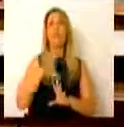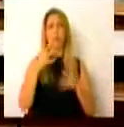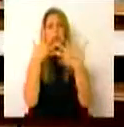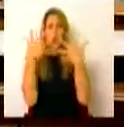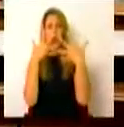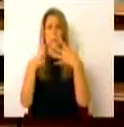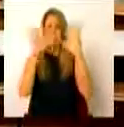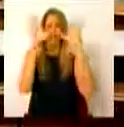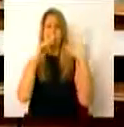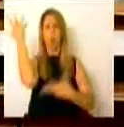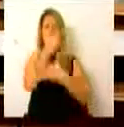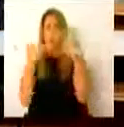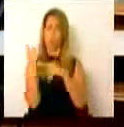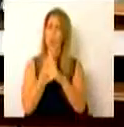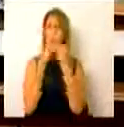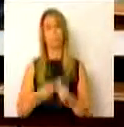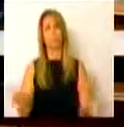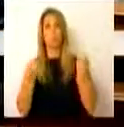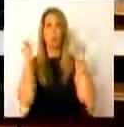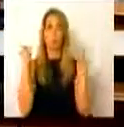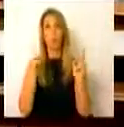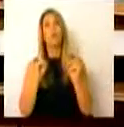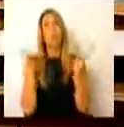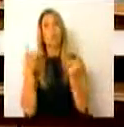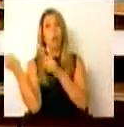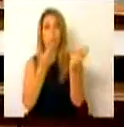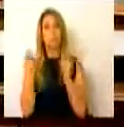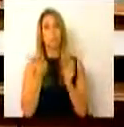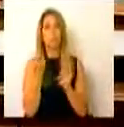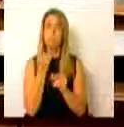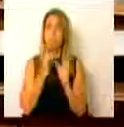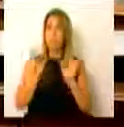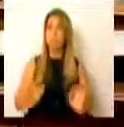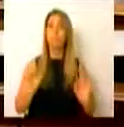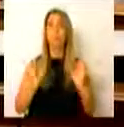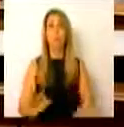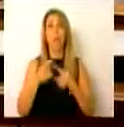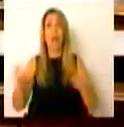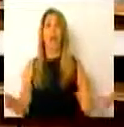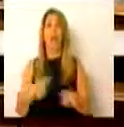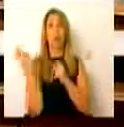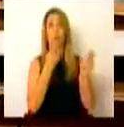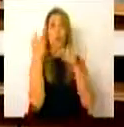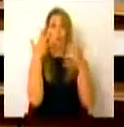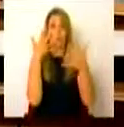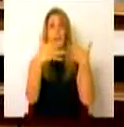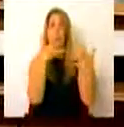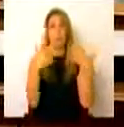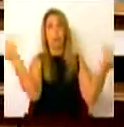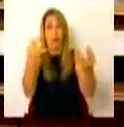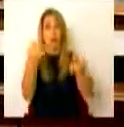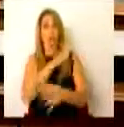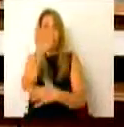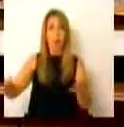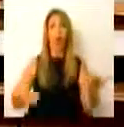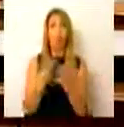não confundamos as coisas, a exclusividade é um debate distinto do debate da transparência e se aí dúvidas tiver, também são claras as propostas do PS desde o